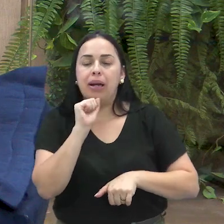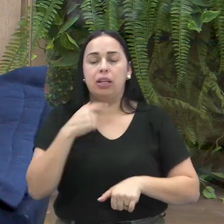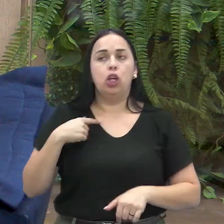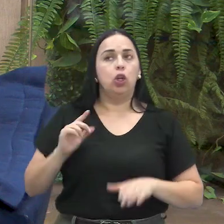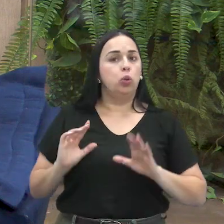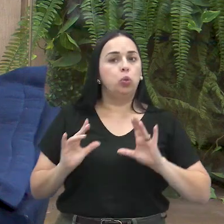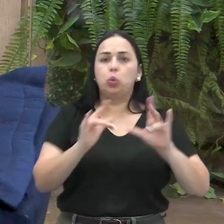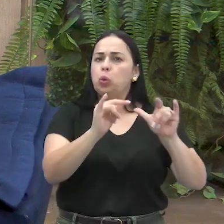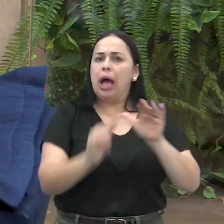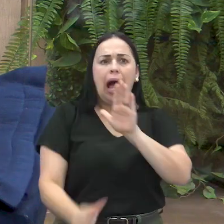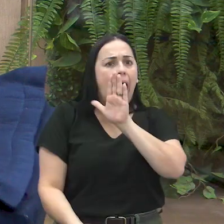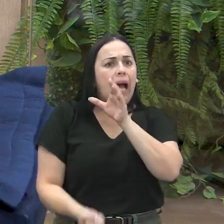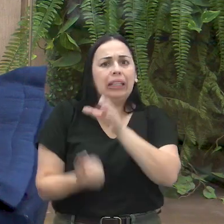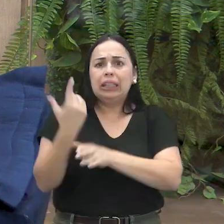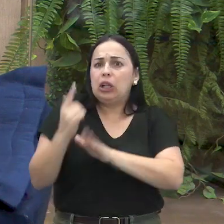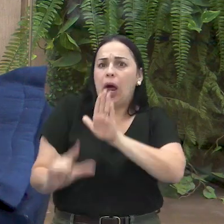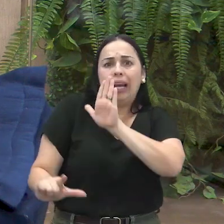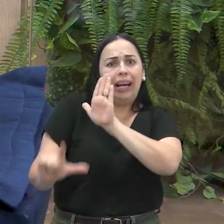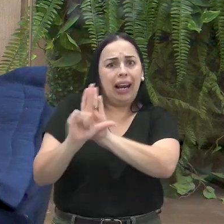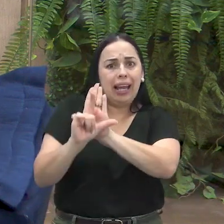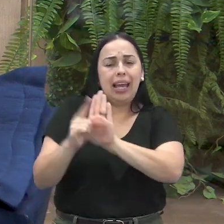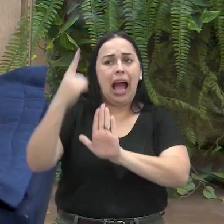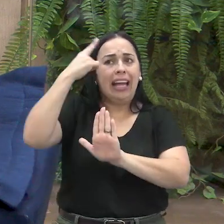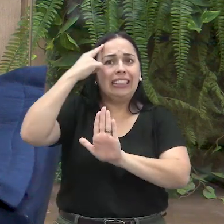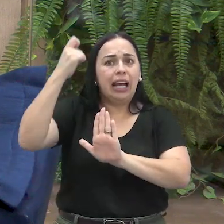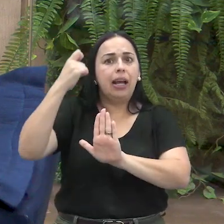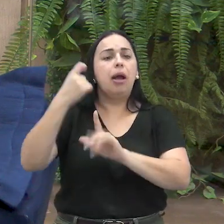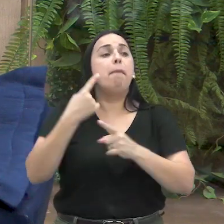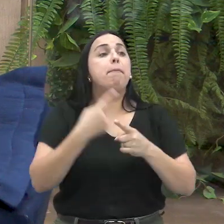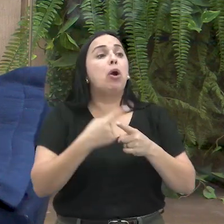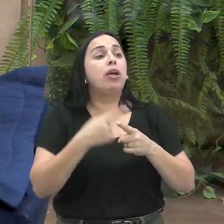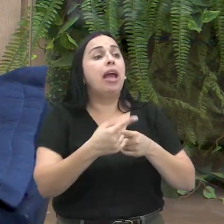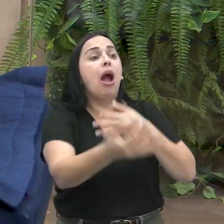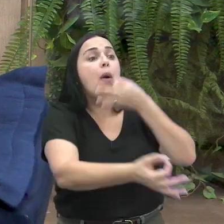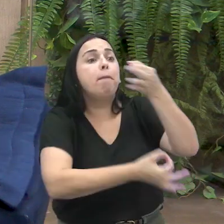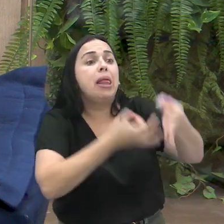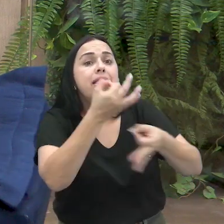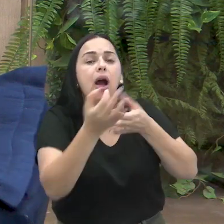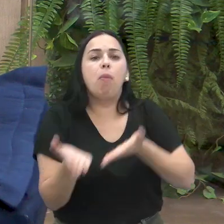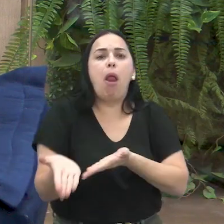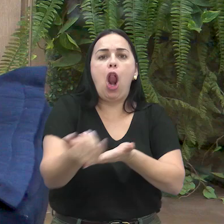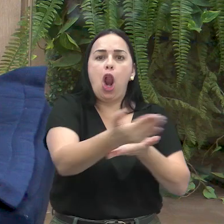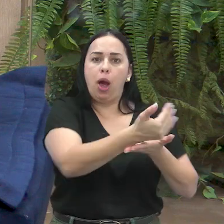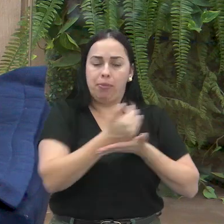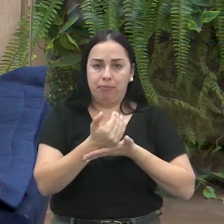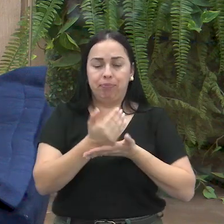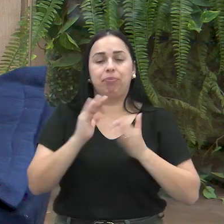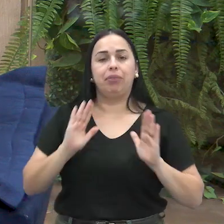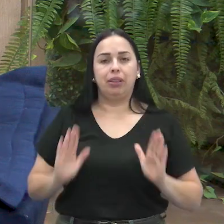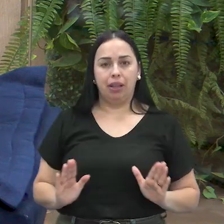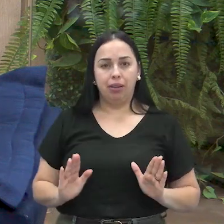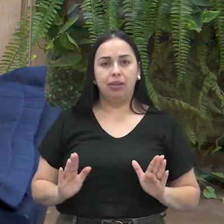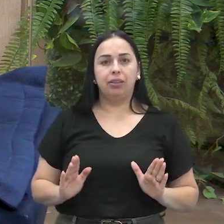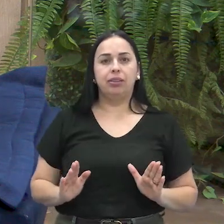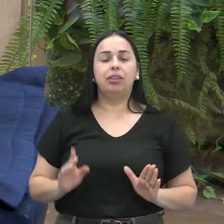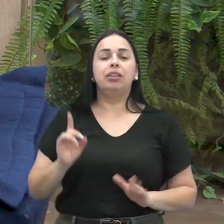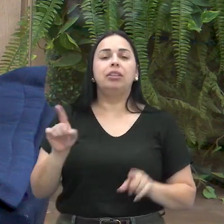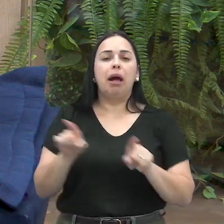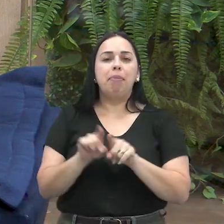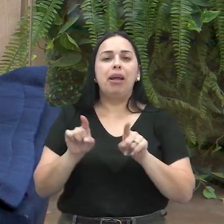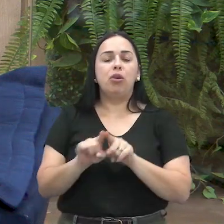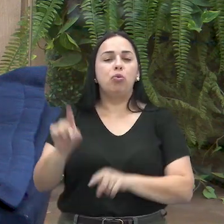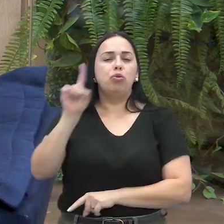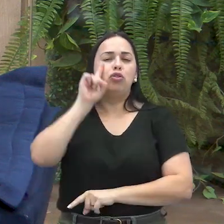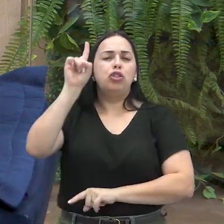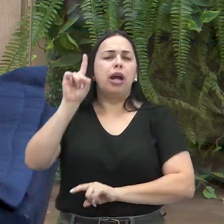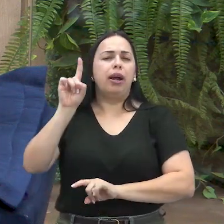todas as leis e ideias que saíram do nosso gabinete, né, foram de ouvir os pais. Voltando um pouquinho do tempo, quando a gente lança o